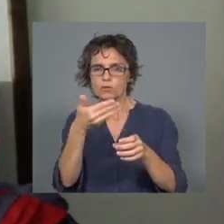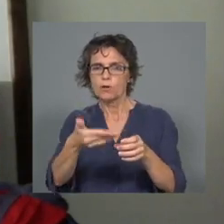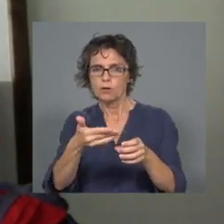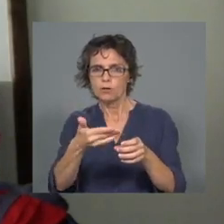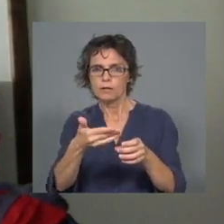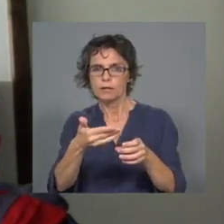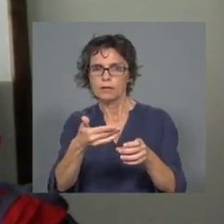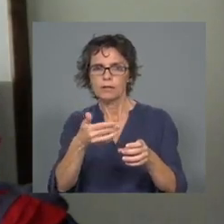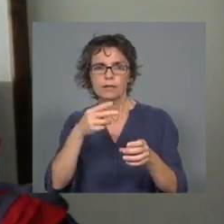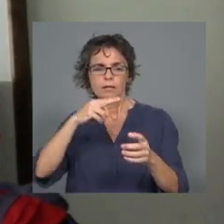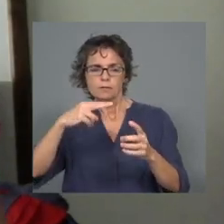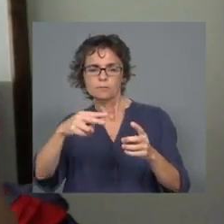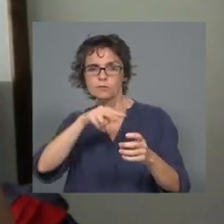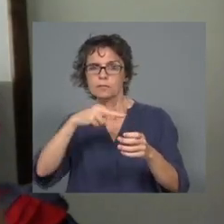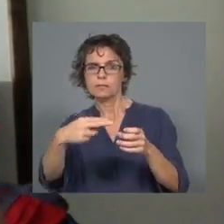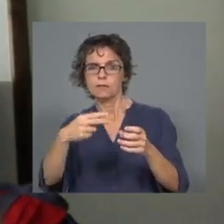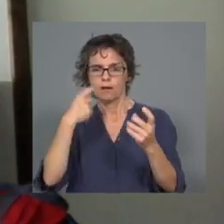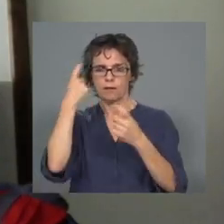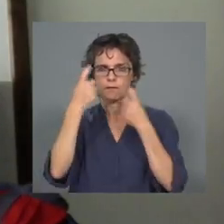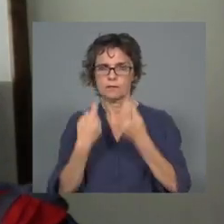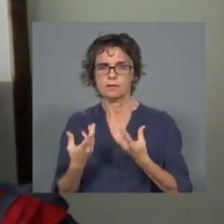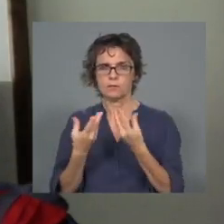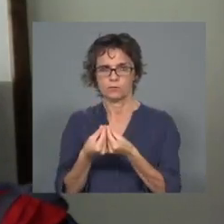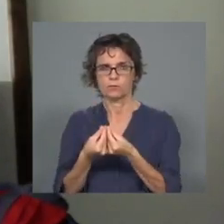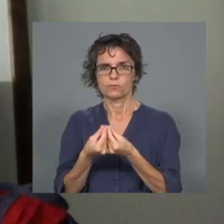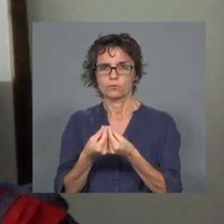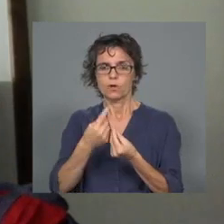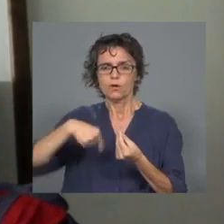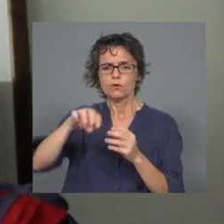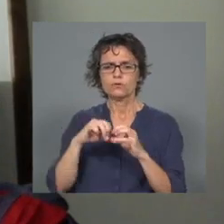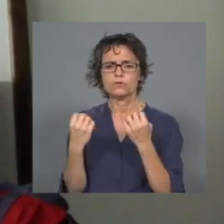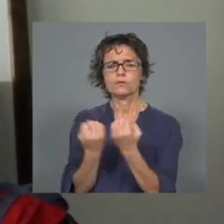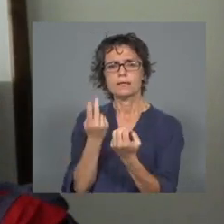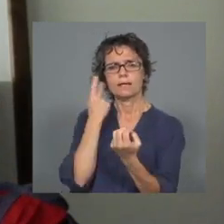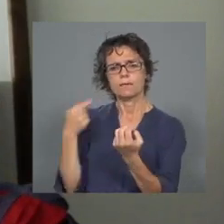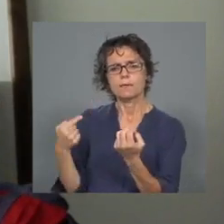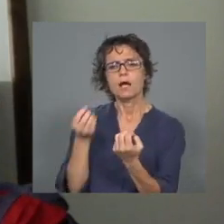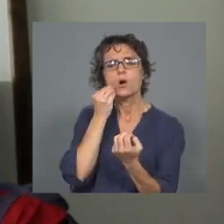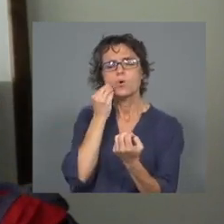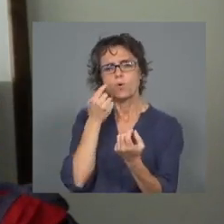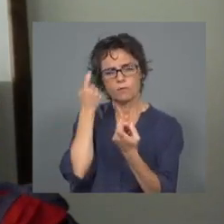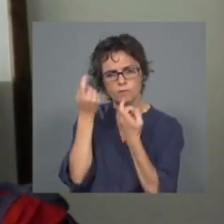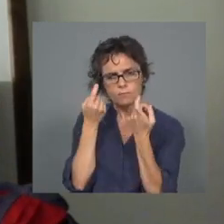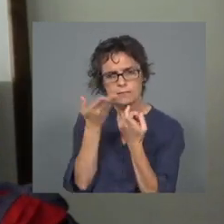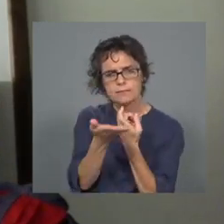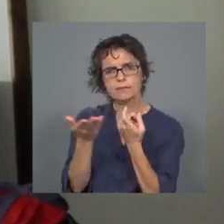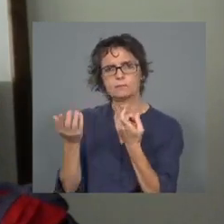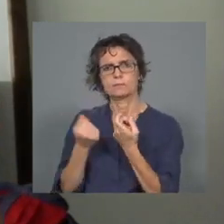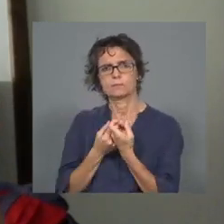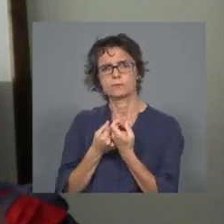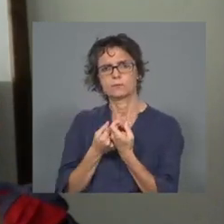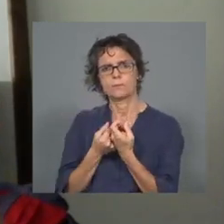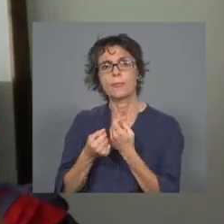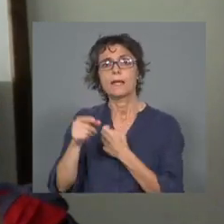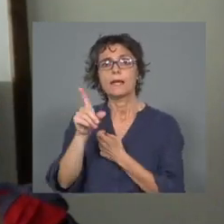a forma como hoje nos organizamos em sociedade, nomeadamente nesta dimensão económica. Também não se vem